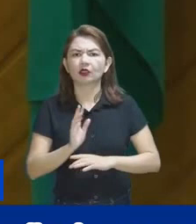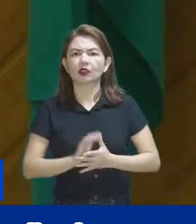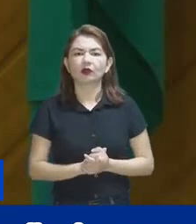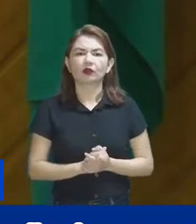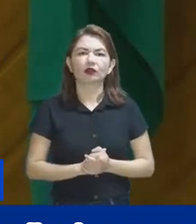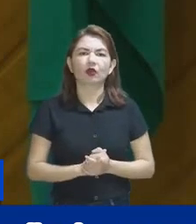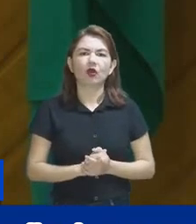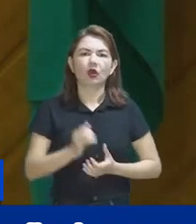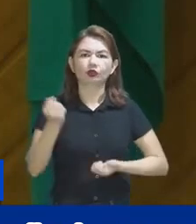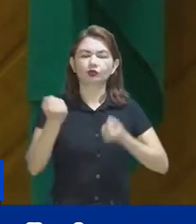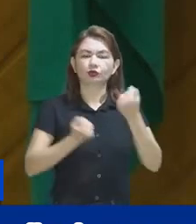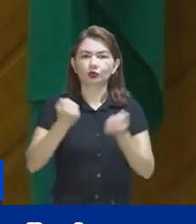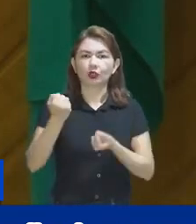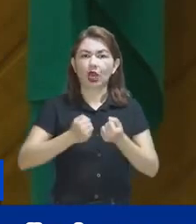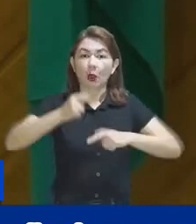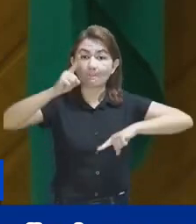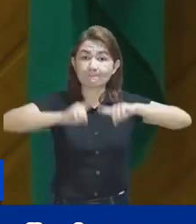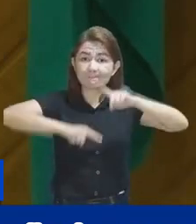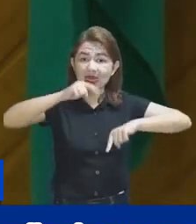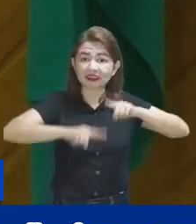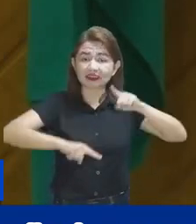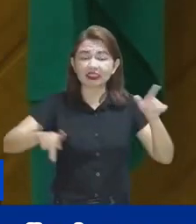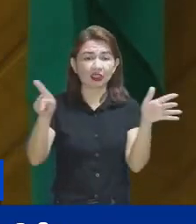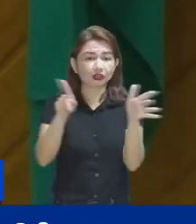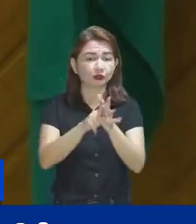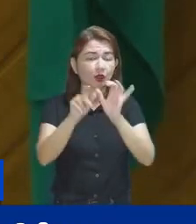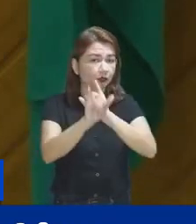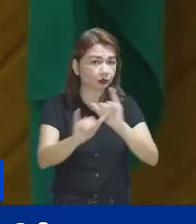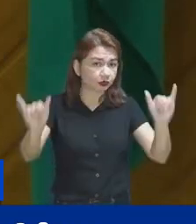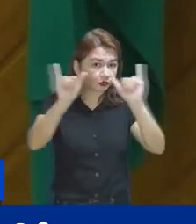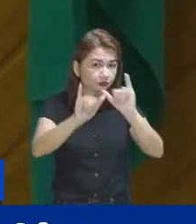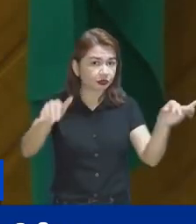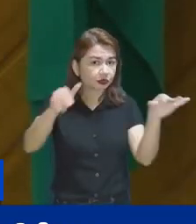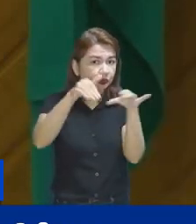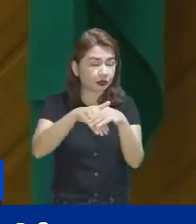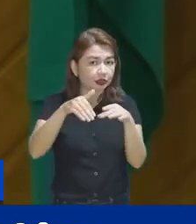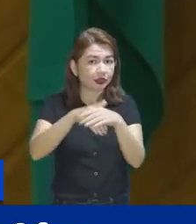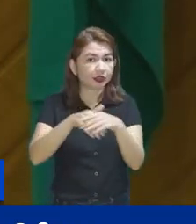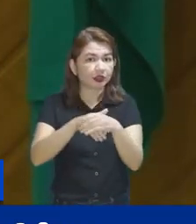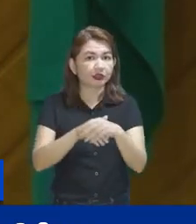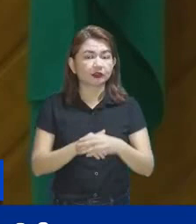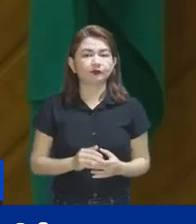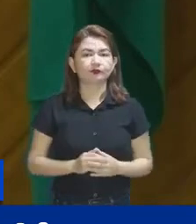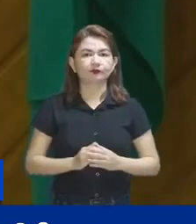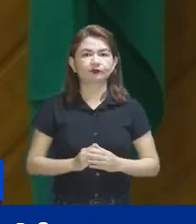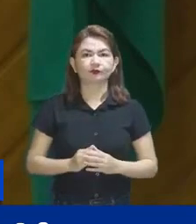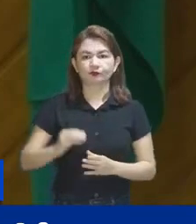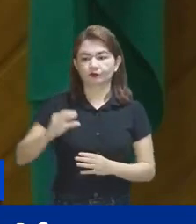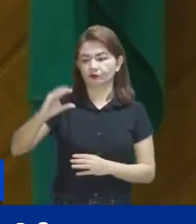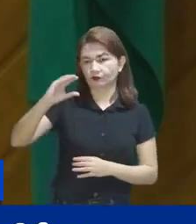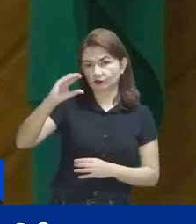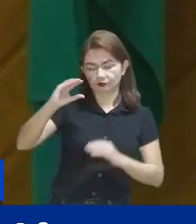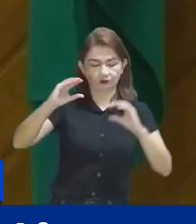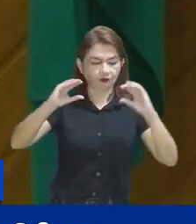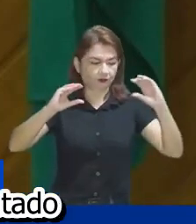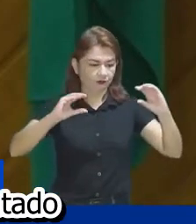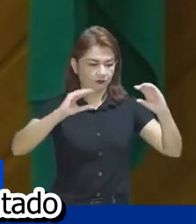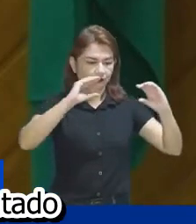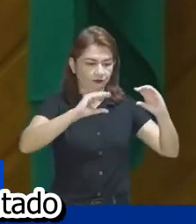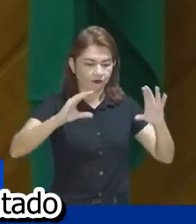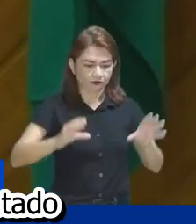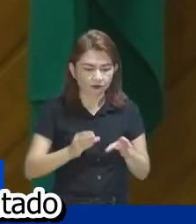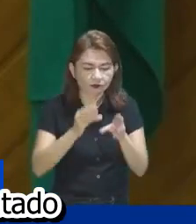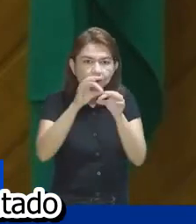veículo diversos santinhos espalhados na parte traseira do carro. Inclusive, estavam divididos em saquinhos, que todos